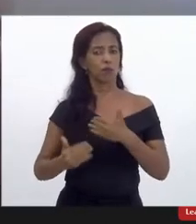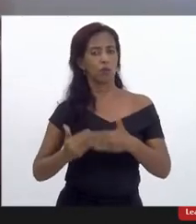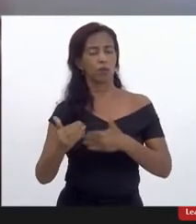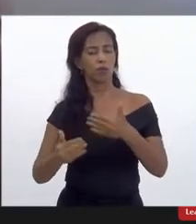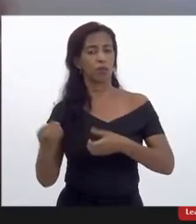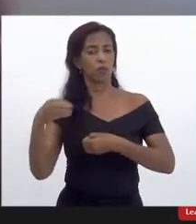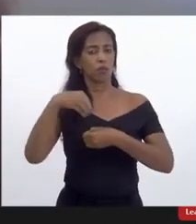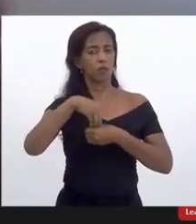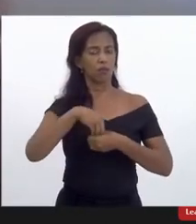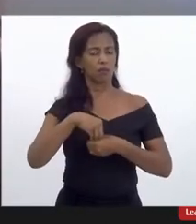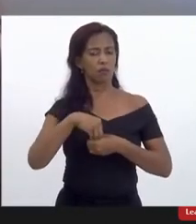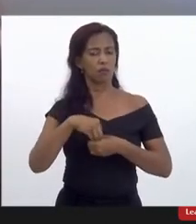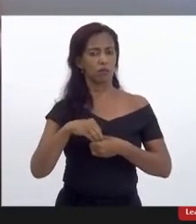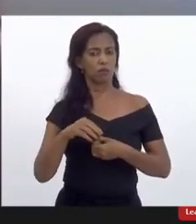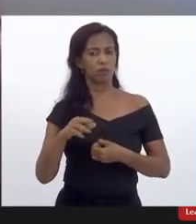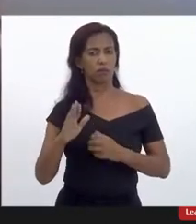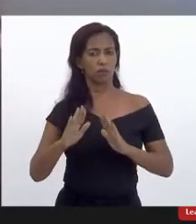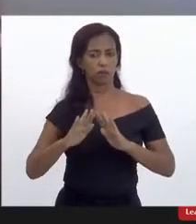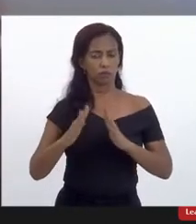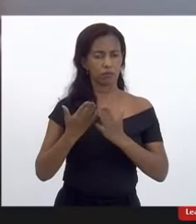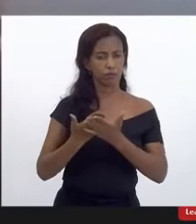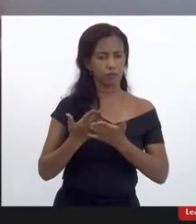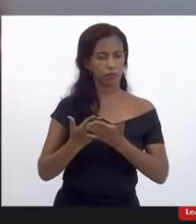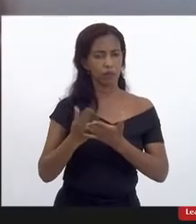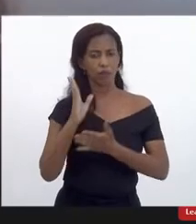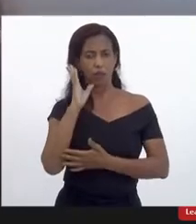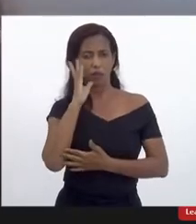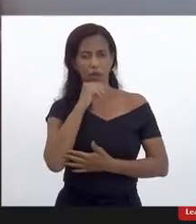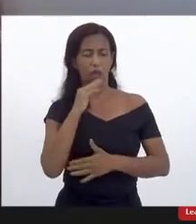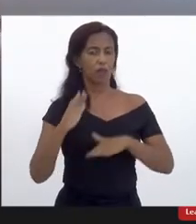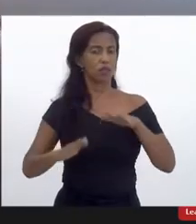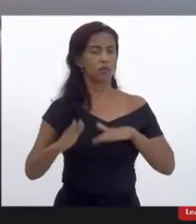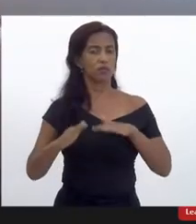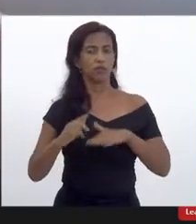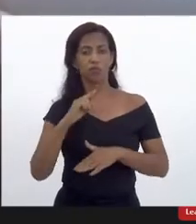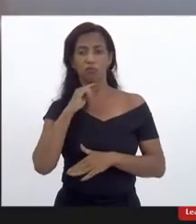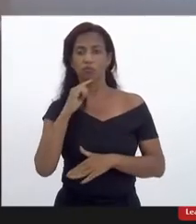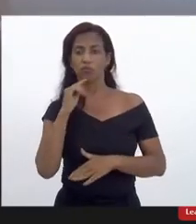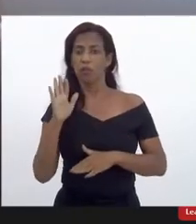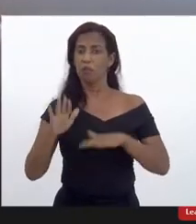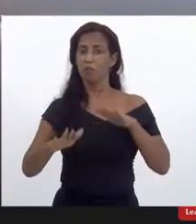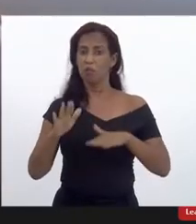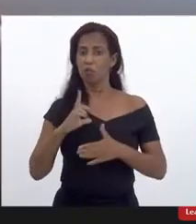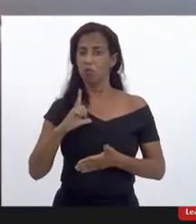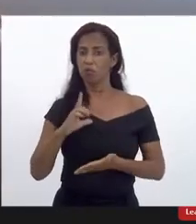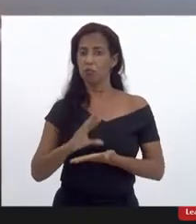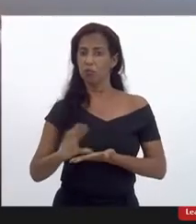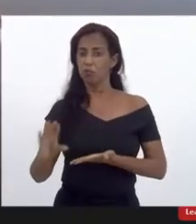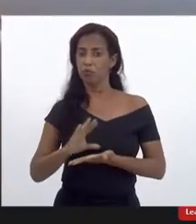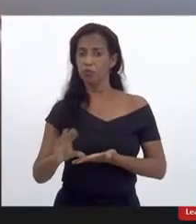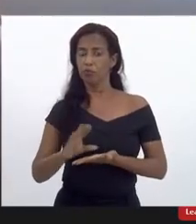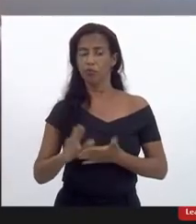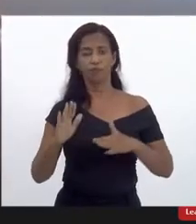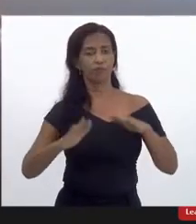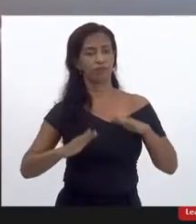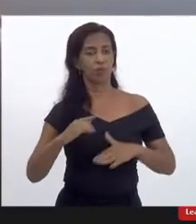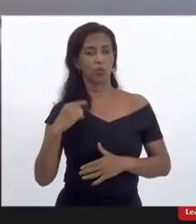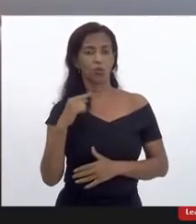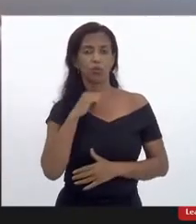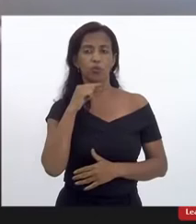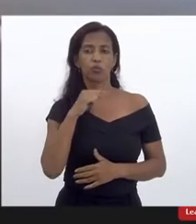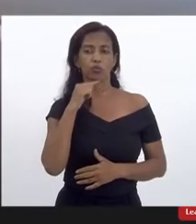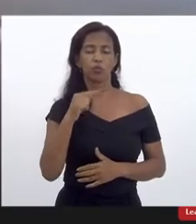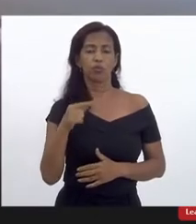da unidade lento. Muitas vezes a gente não consegue, mesmo tendo recurso, a gente não